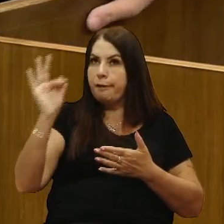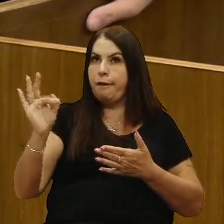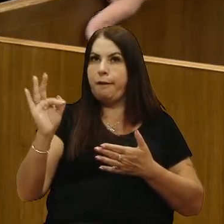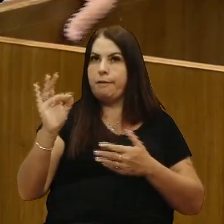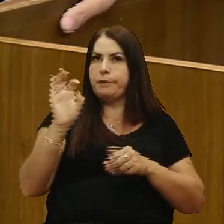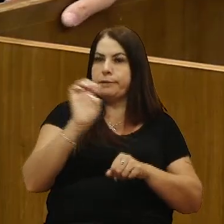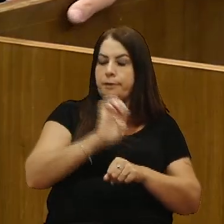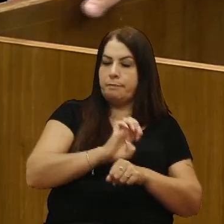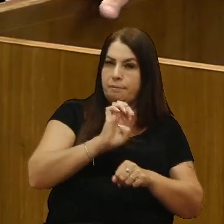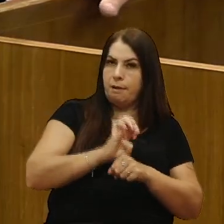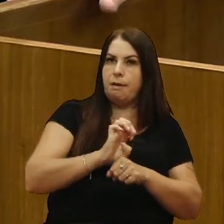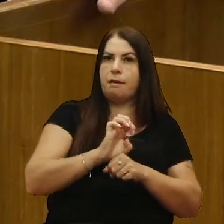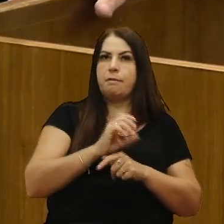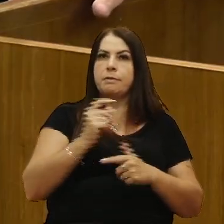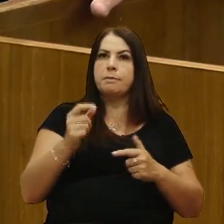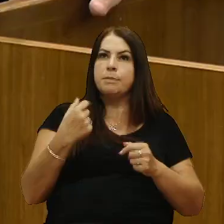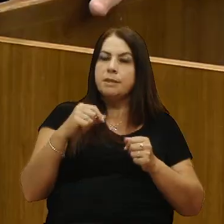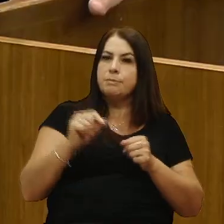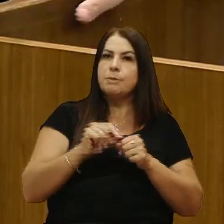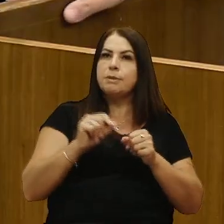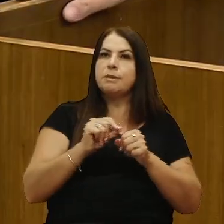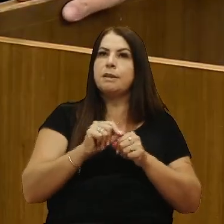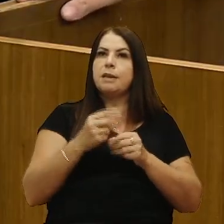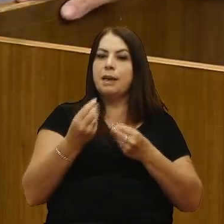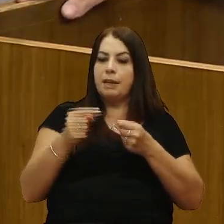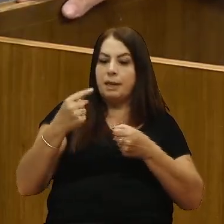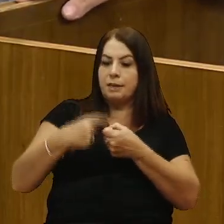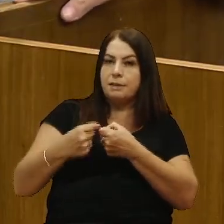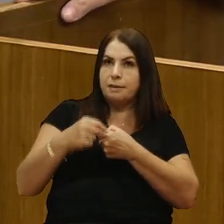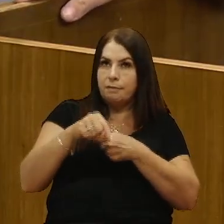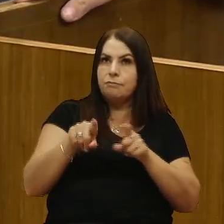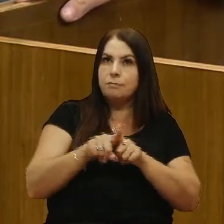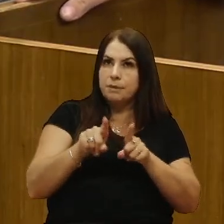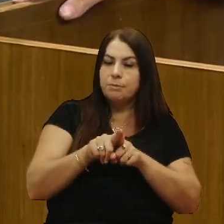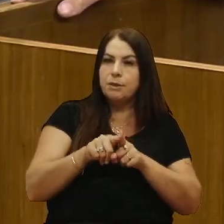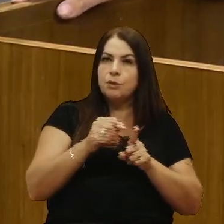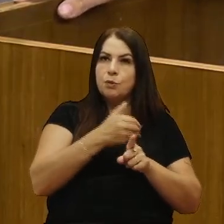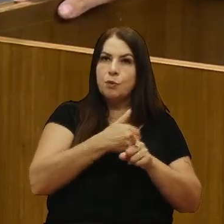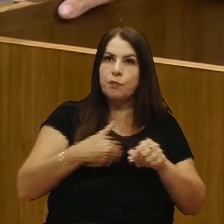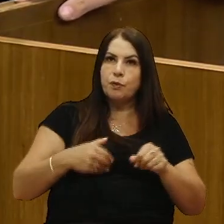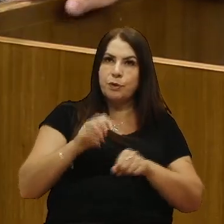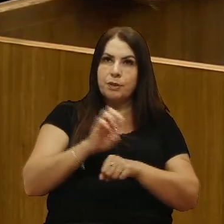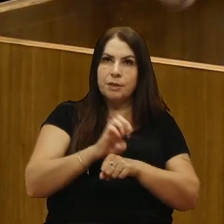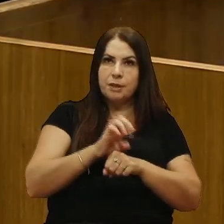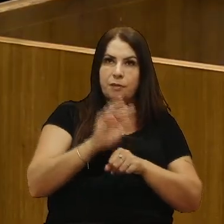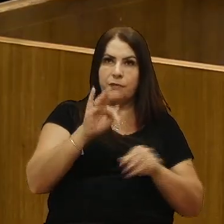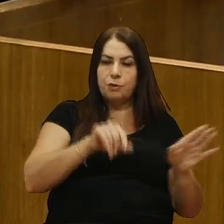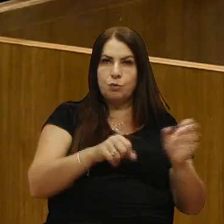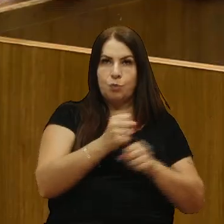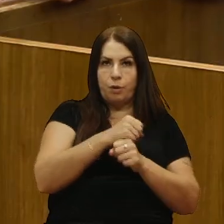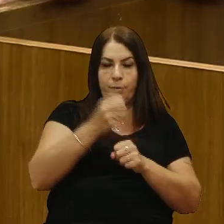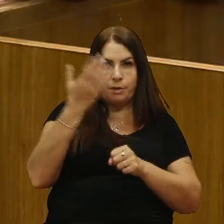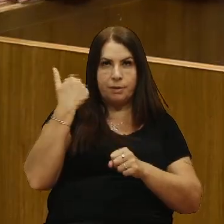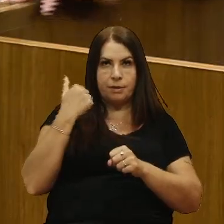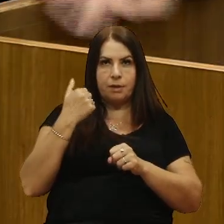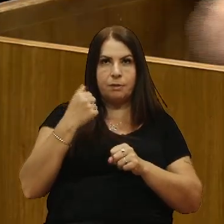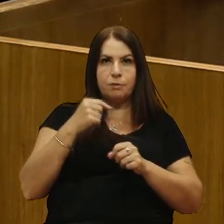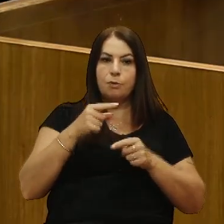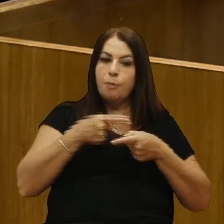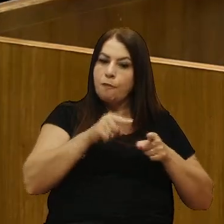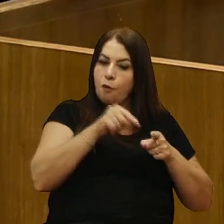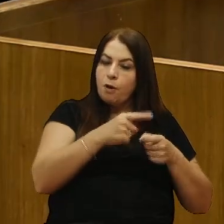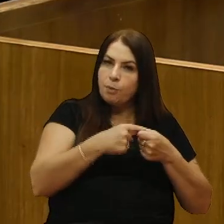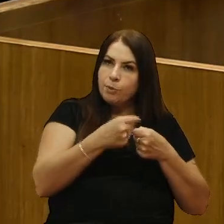medidas estaduais, precisamos ter medidas municipais, né? O governo estadual, no final do ano passado, provocou o município para